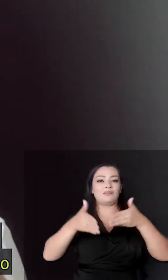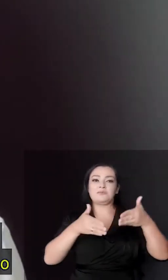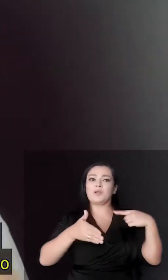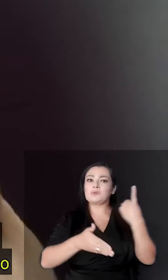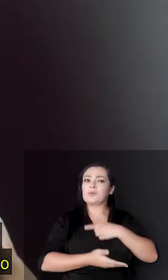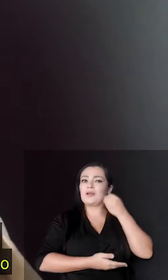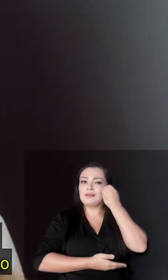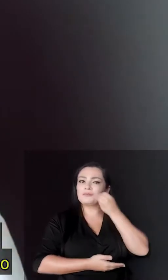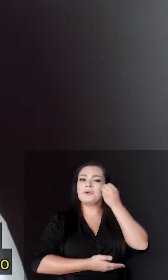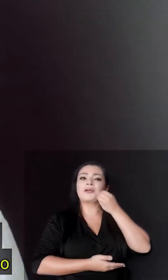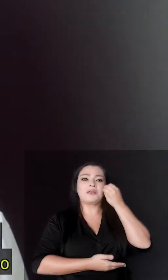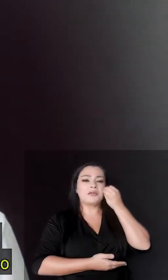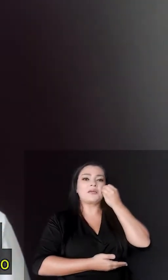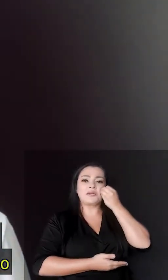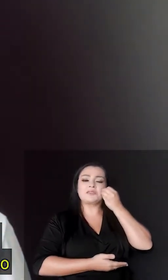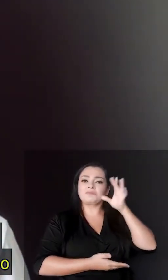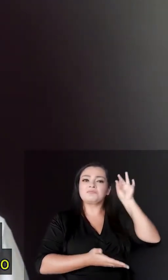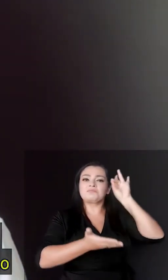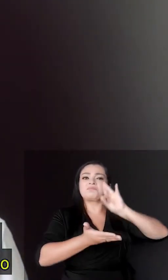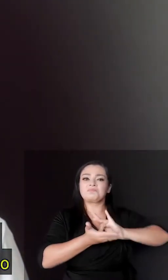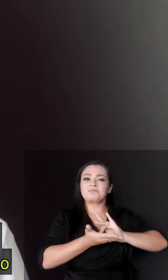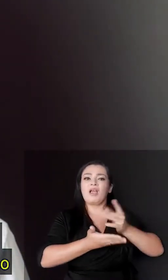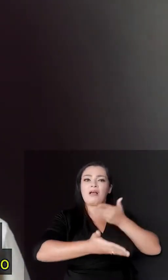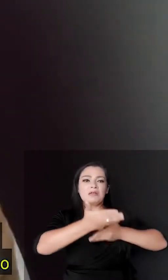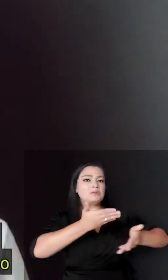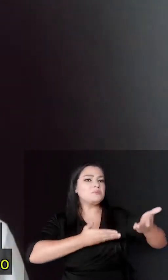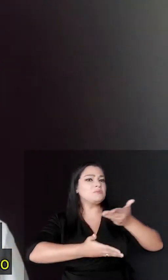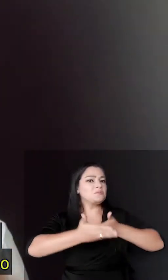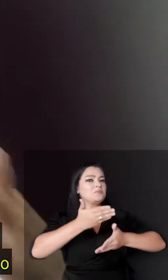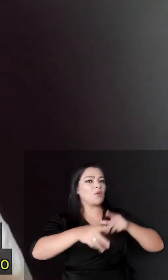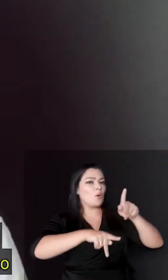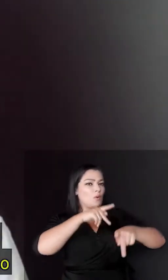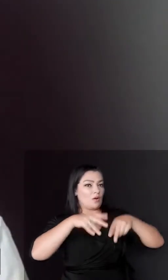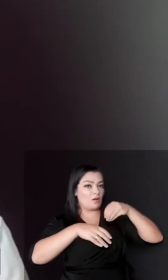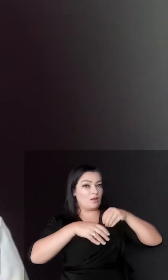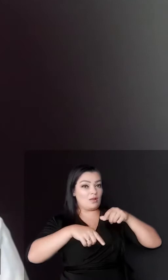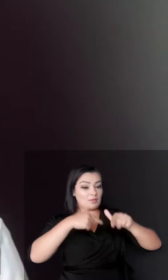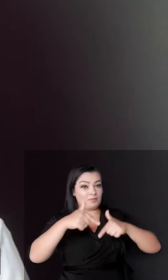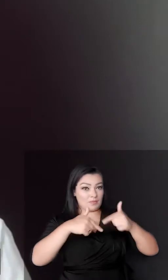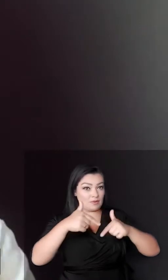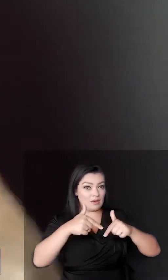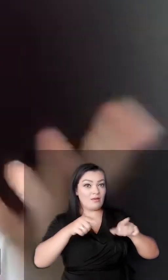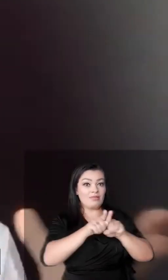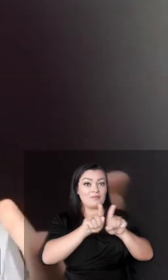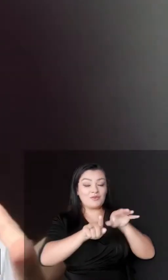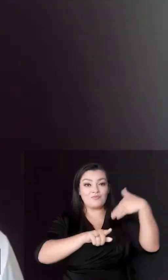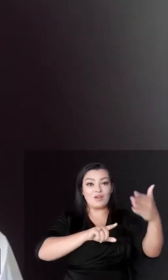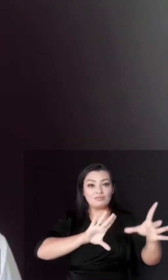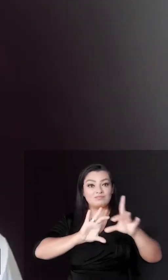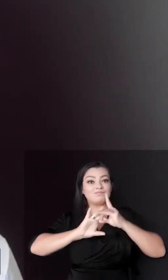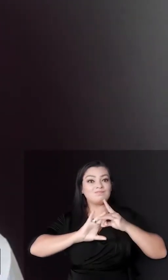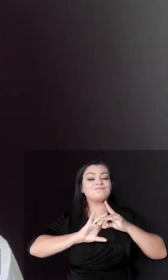foi uma experiência de fato de consolidação de relações com o público interno e com o público